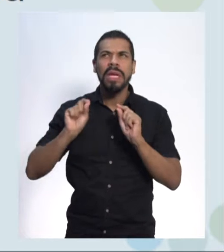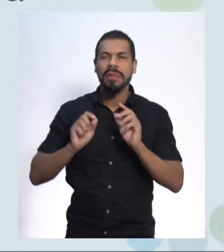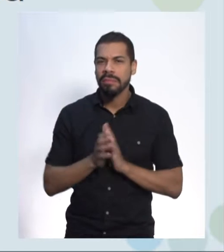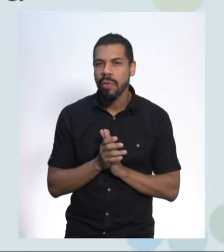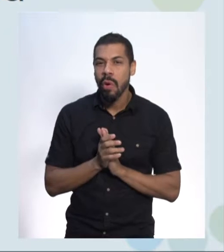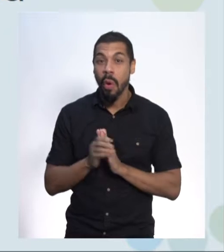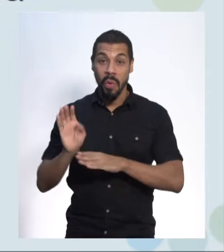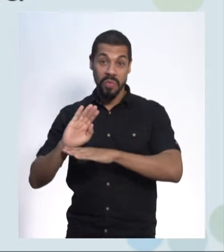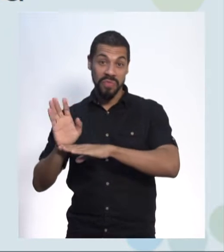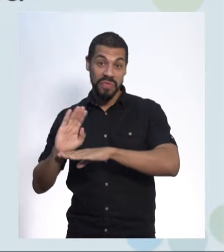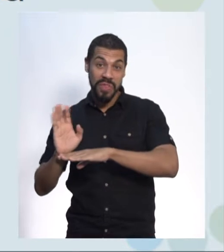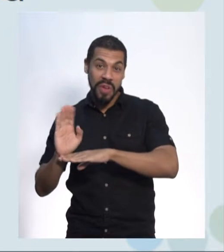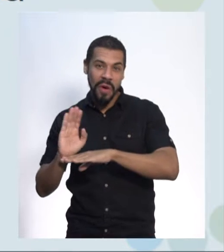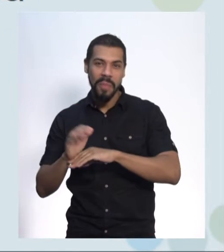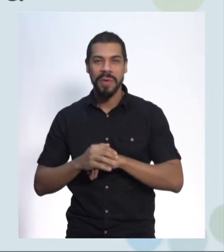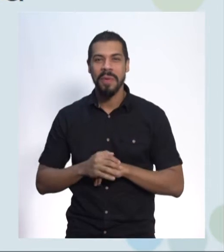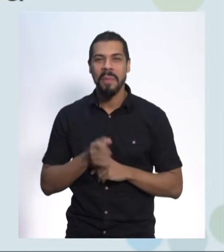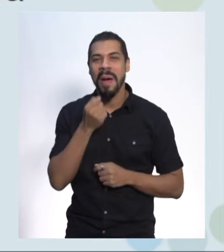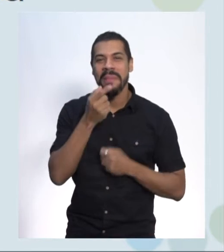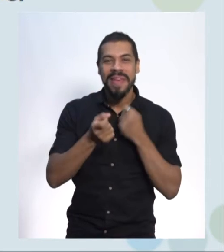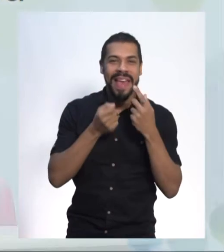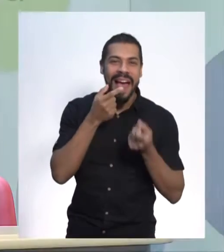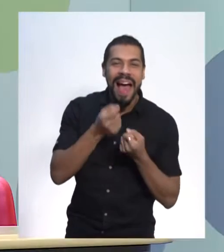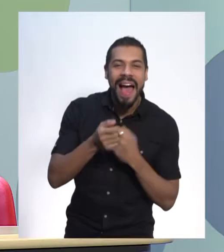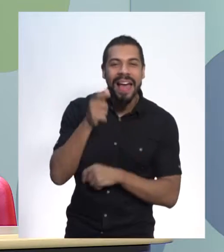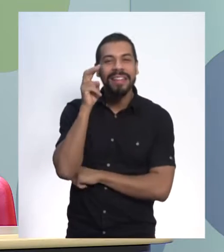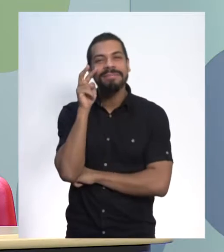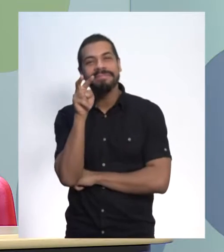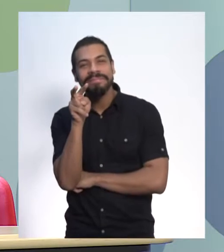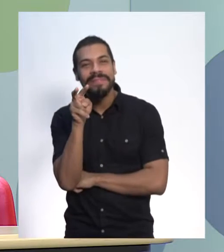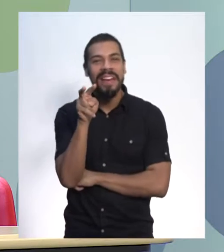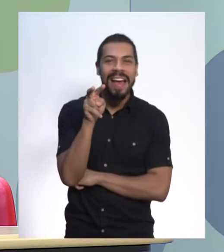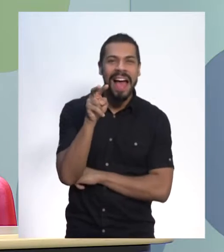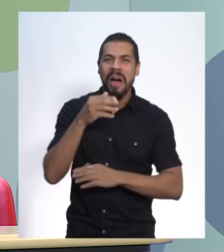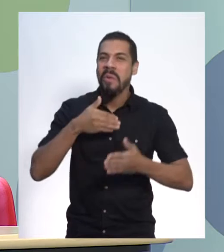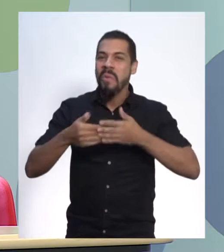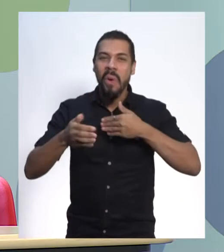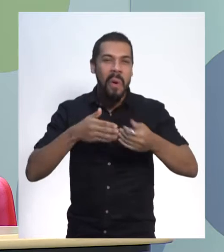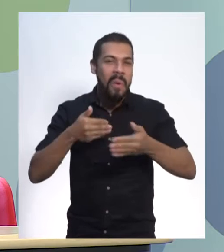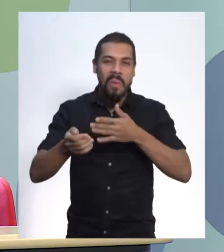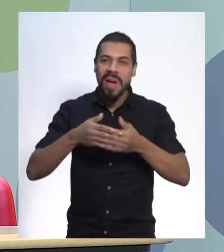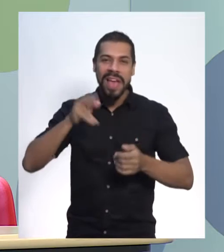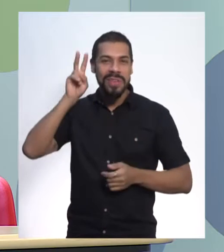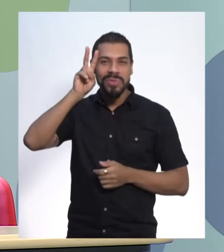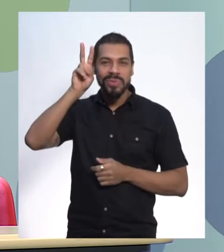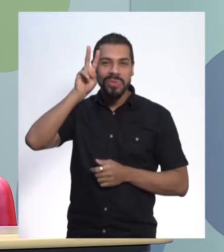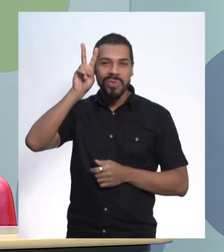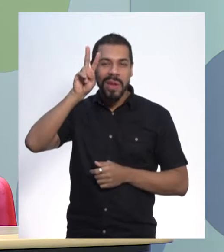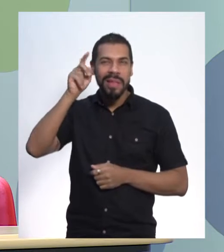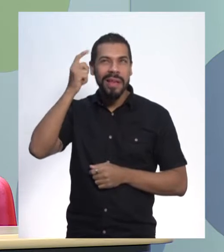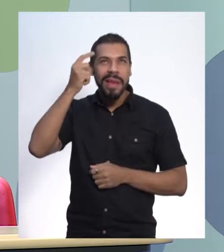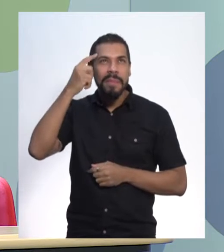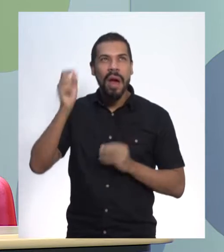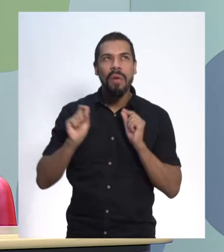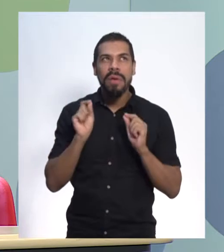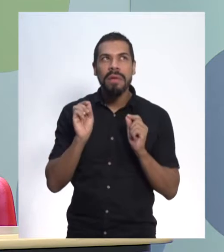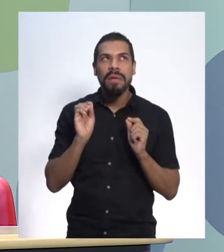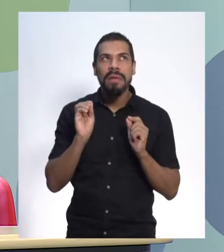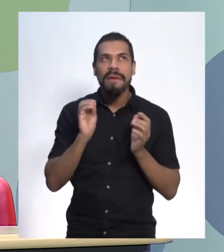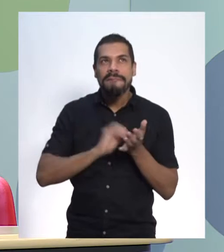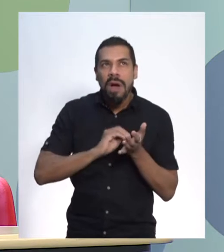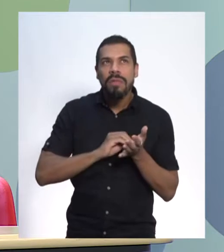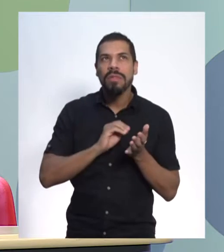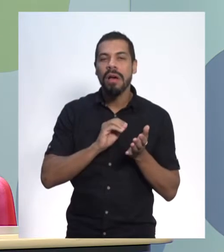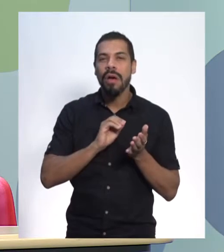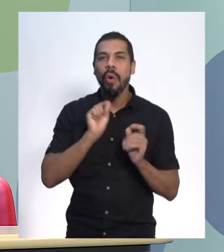um filme que você viu, uma piada que você escutou, qualquer história que foi contada para você, a gente tem que olhar o que não pode faltar.